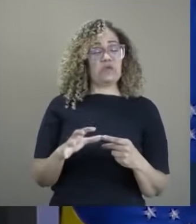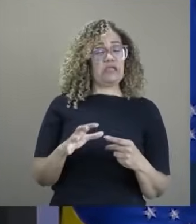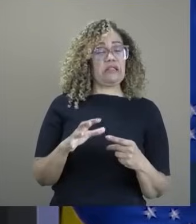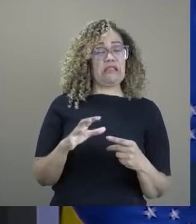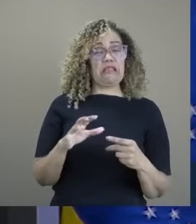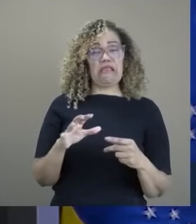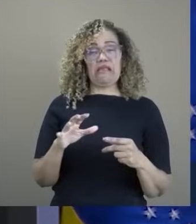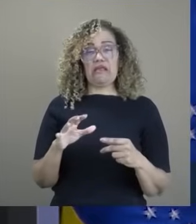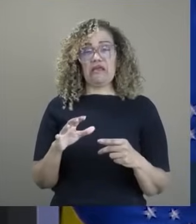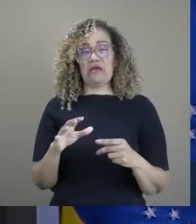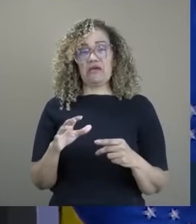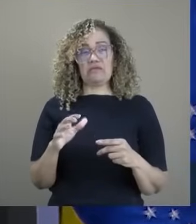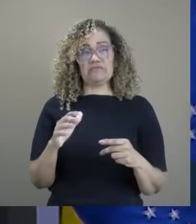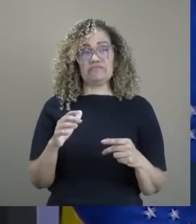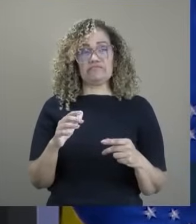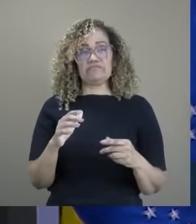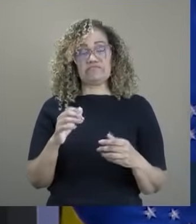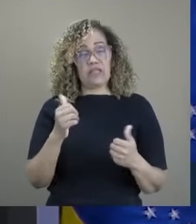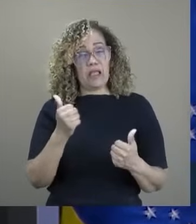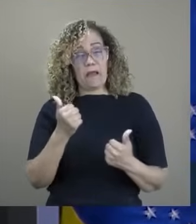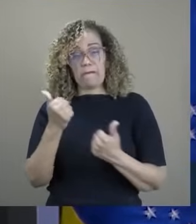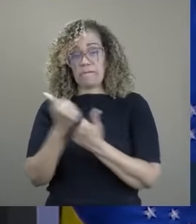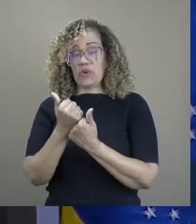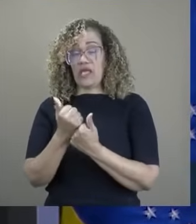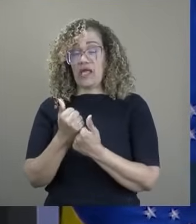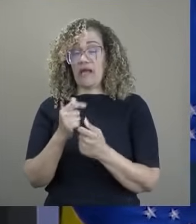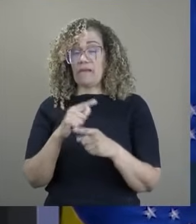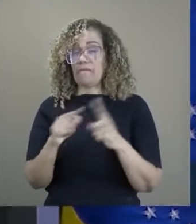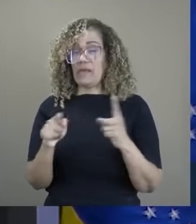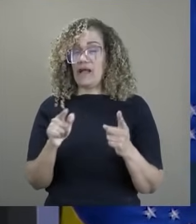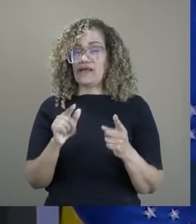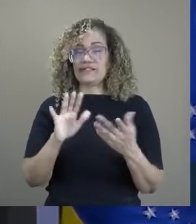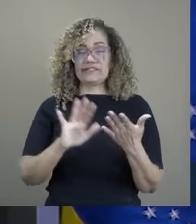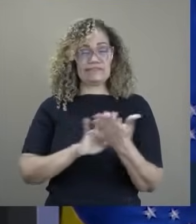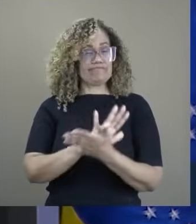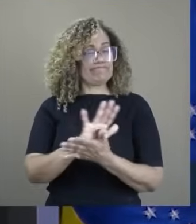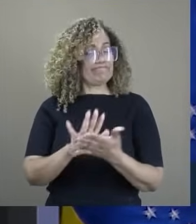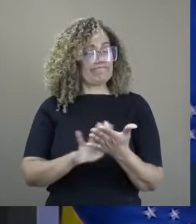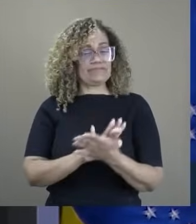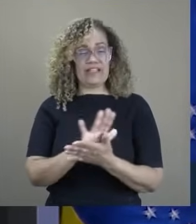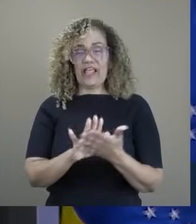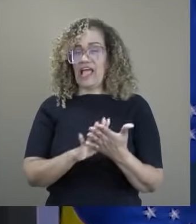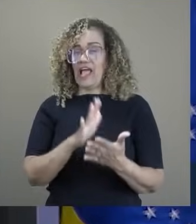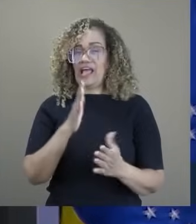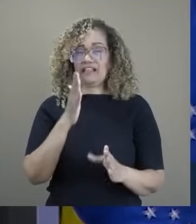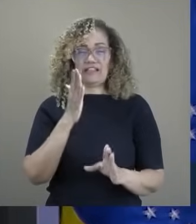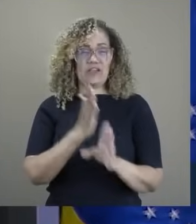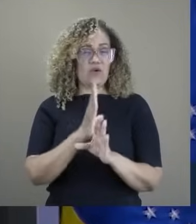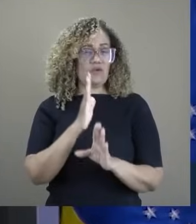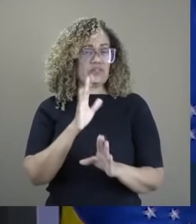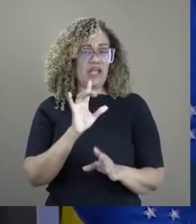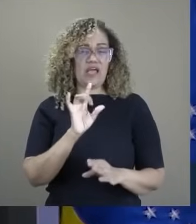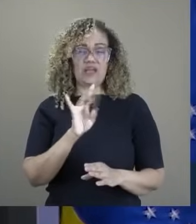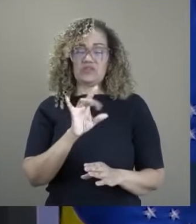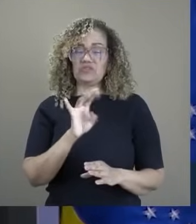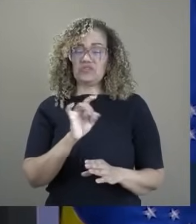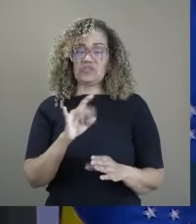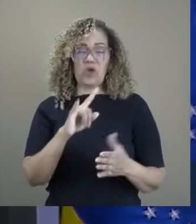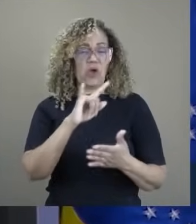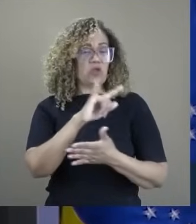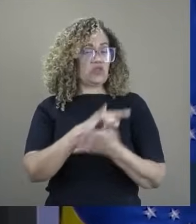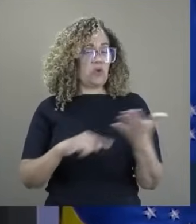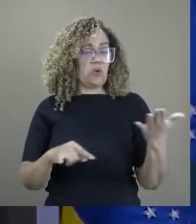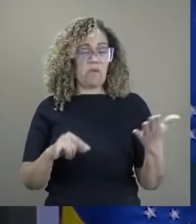como não acharam absolutamente nada nada no seu ofícios tudo dentro da legalidade da